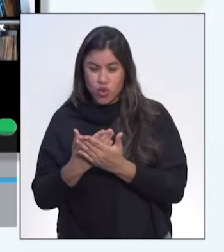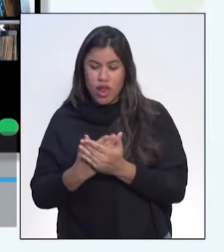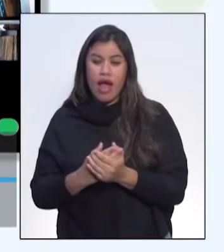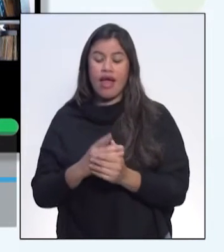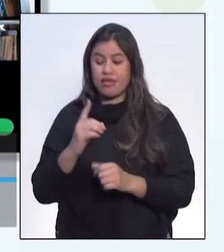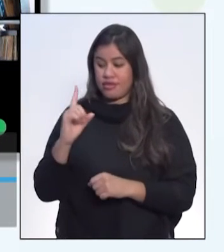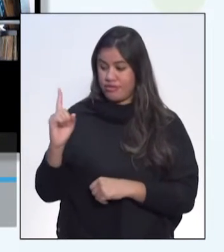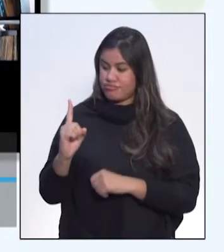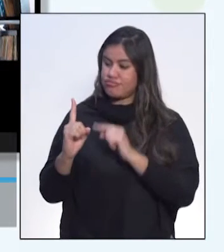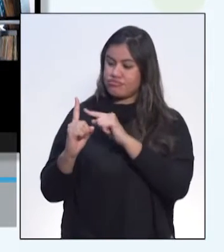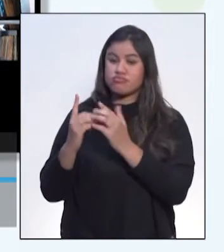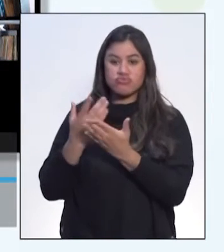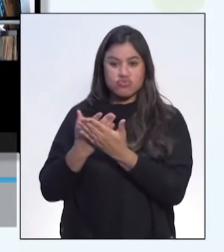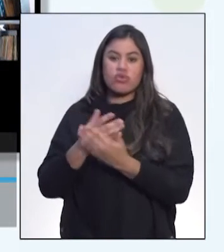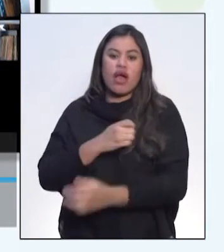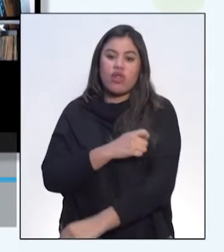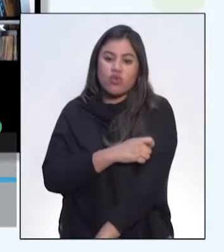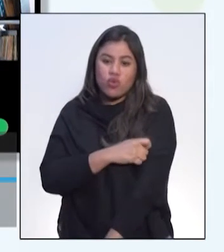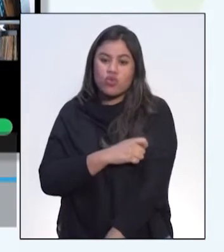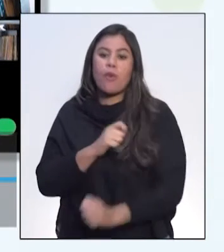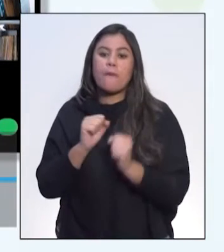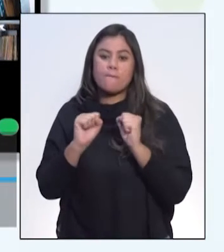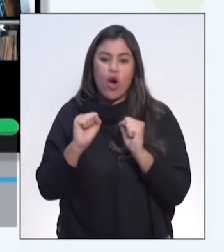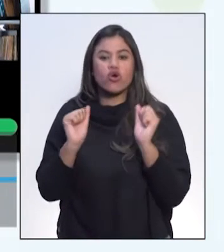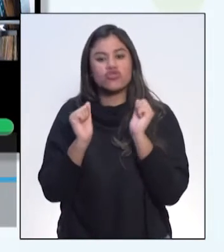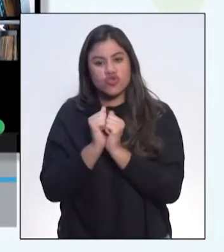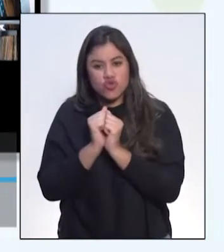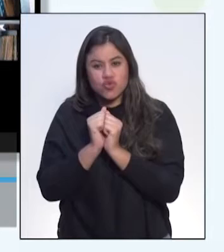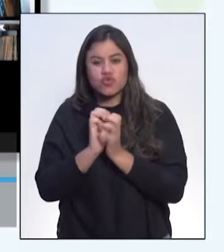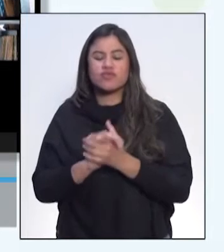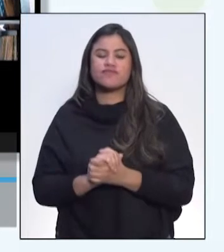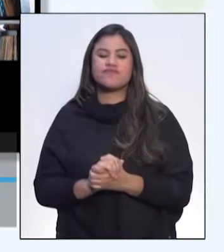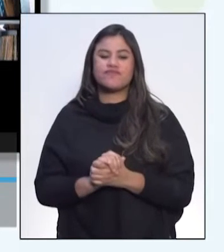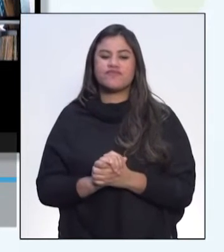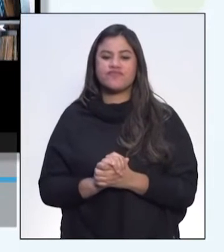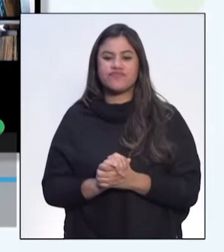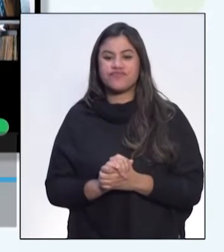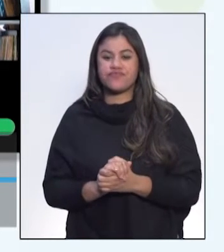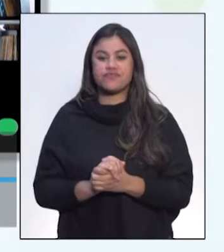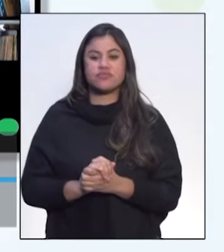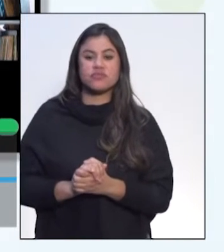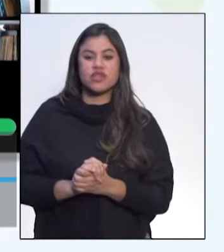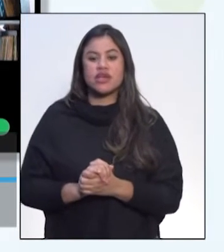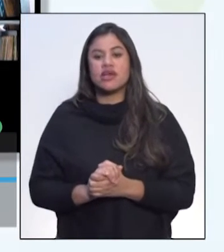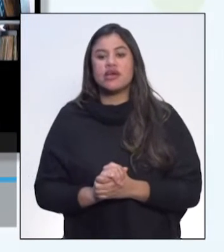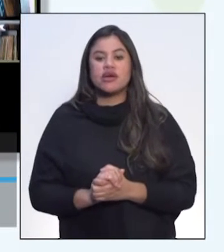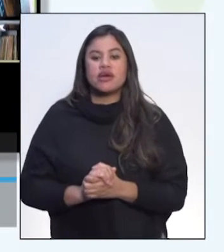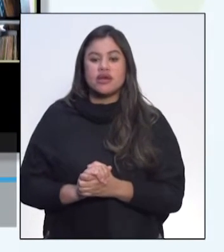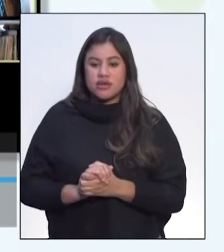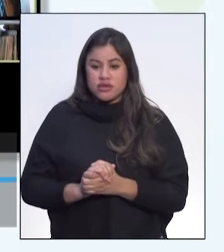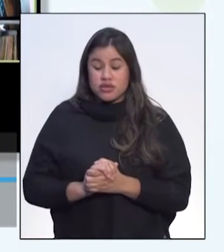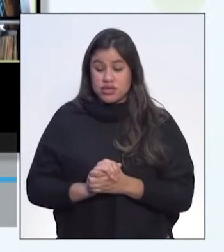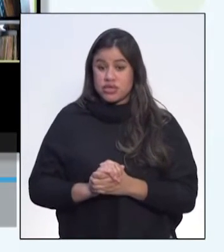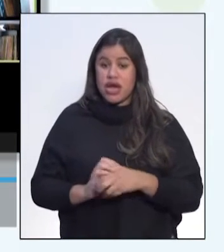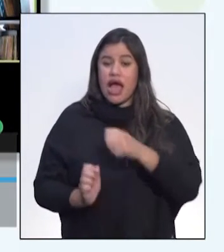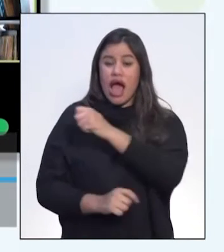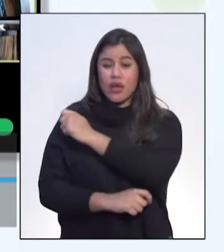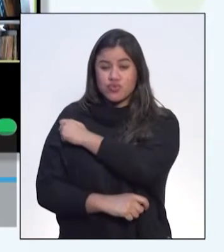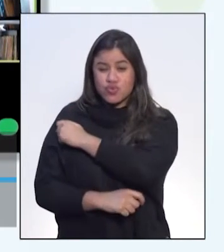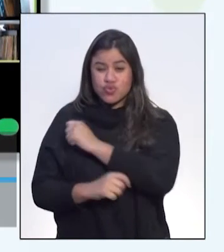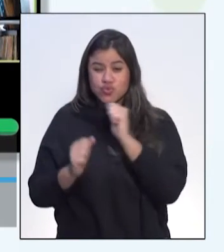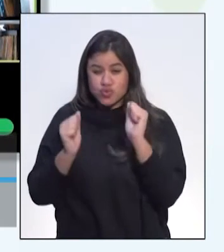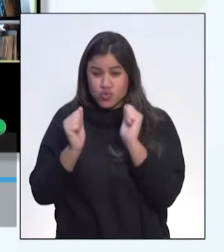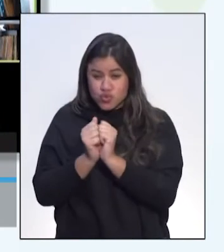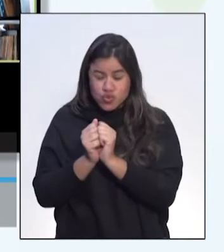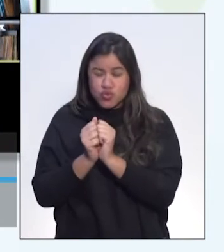né, como representante dos estudantes, já que não há grêmio, né. Qual a importância que você vê dos estudantes participarem mais dessas tomadas